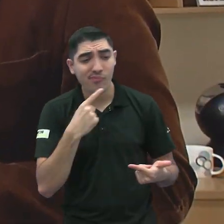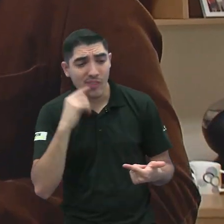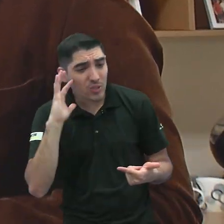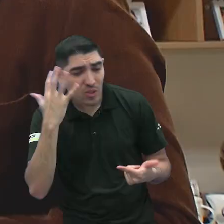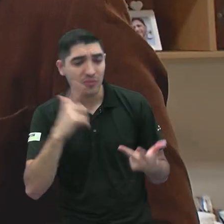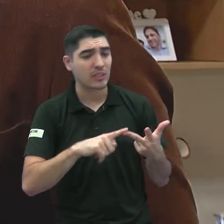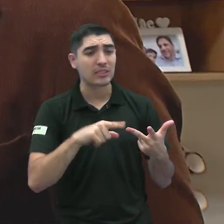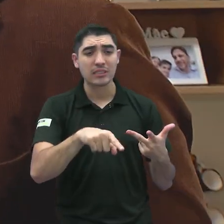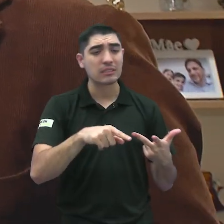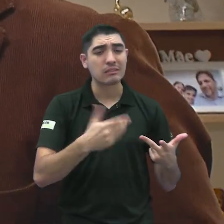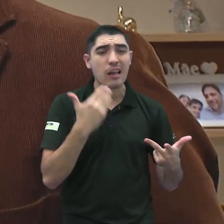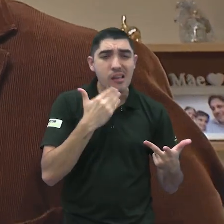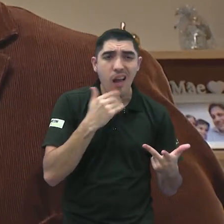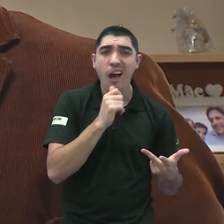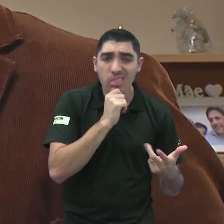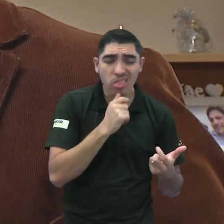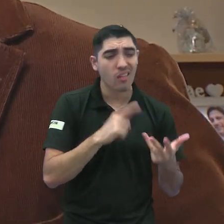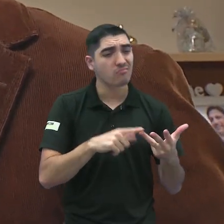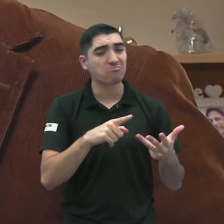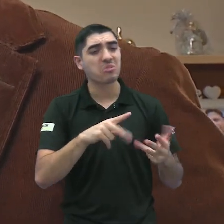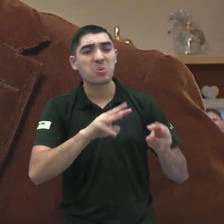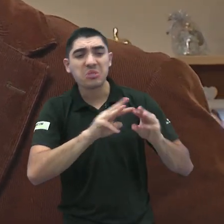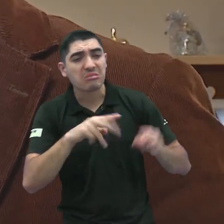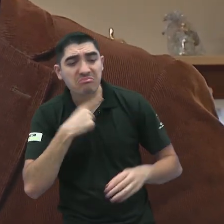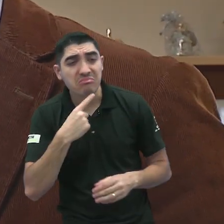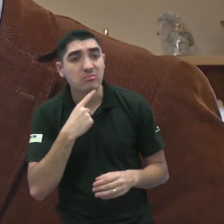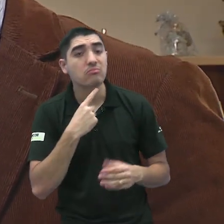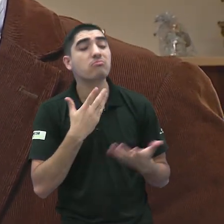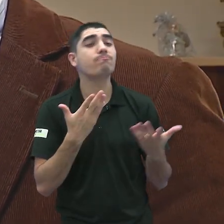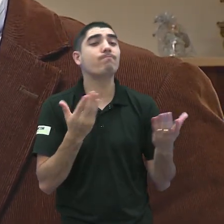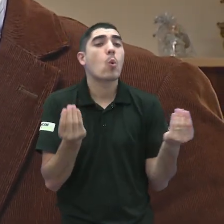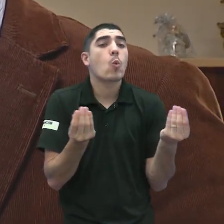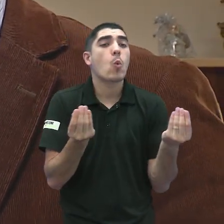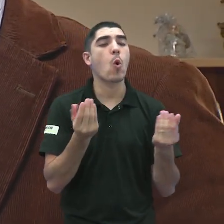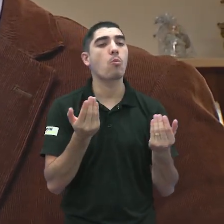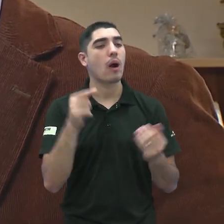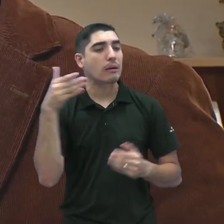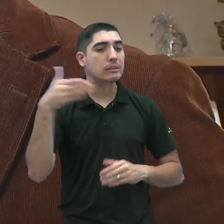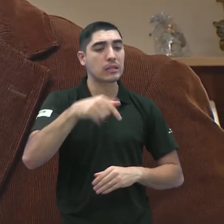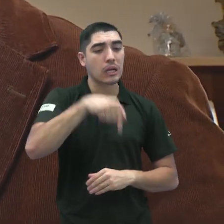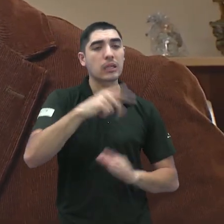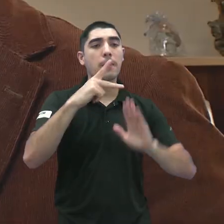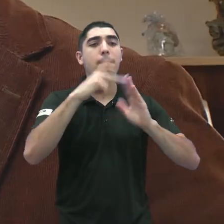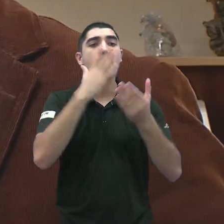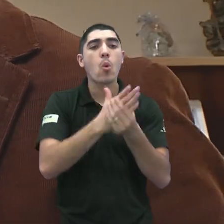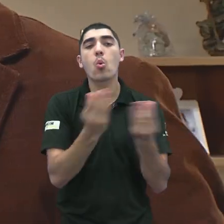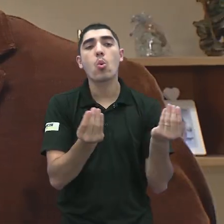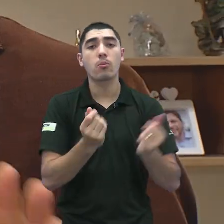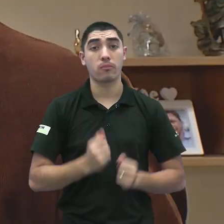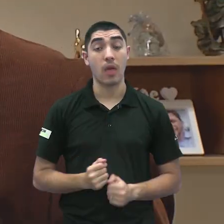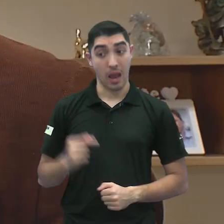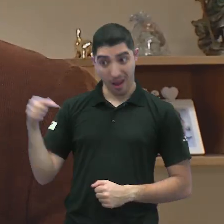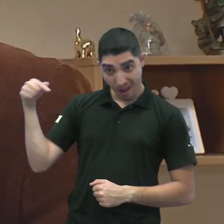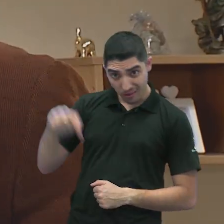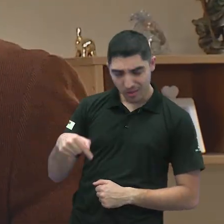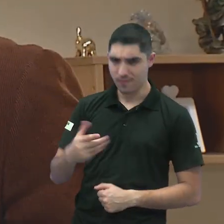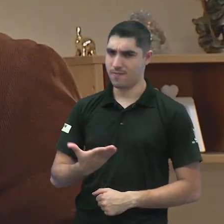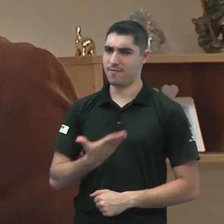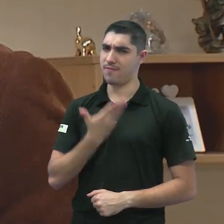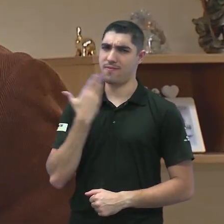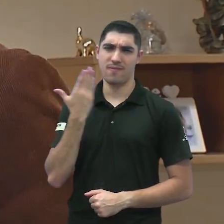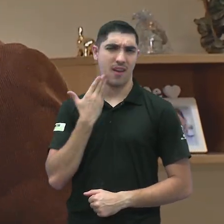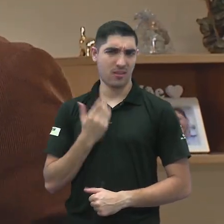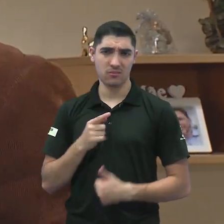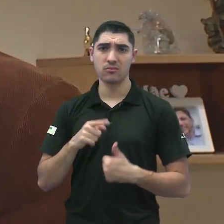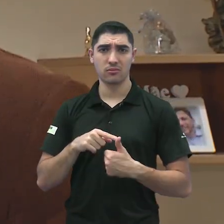resolver com o site onde ele comprou, como que esse consumidor consegue falar com o Procon? Falar com o Procon é muito fácil, de todas